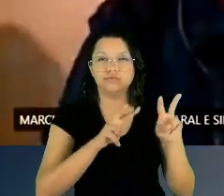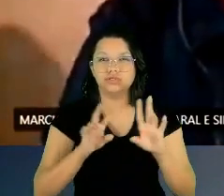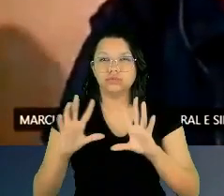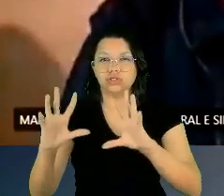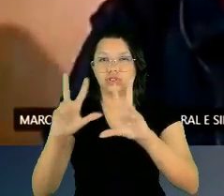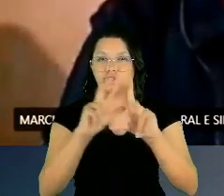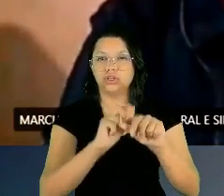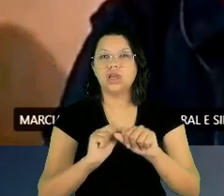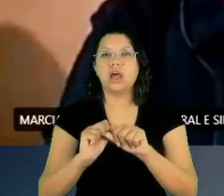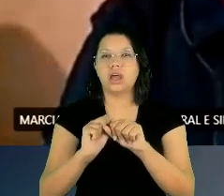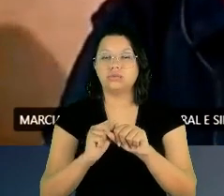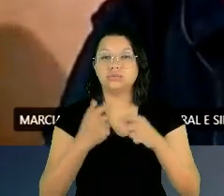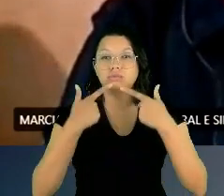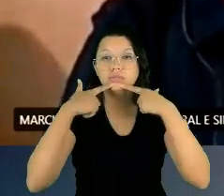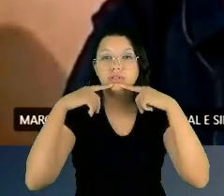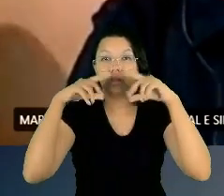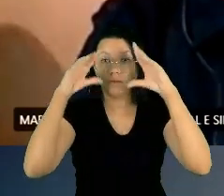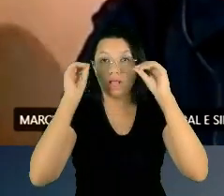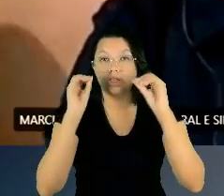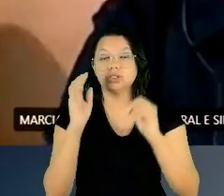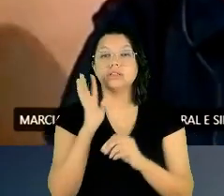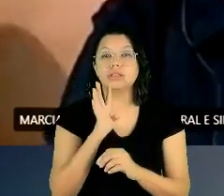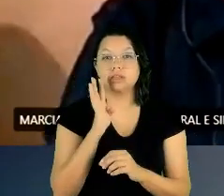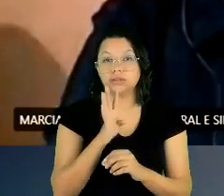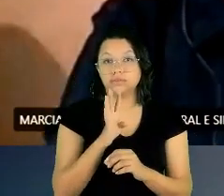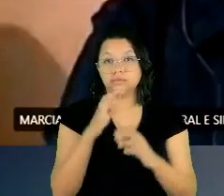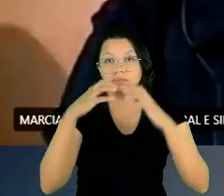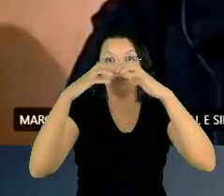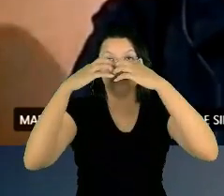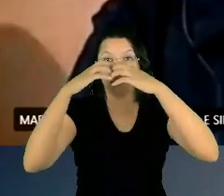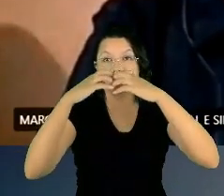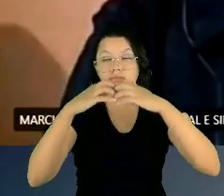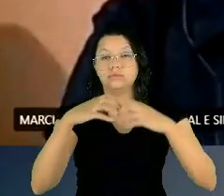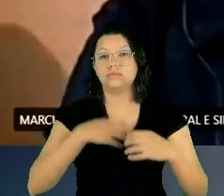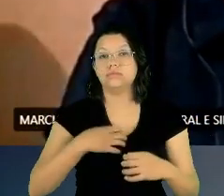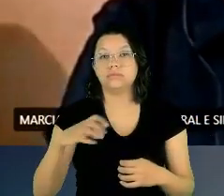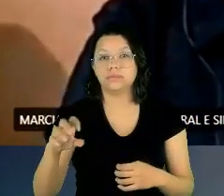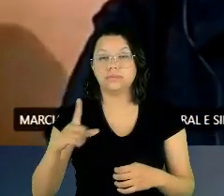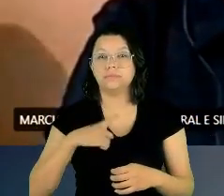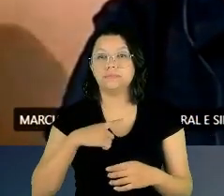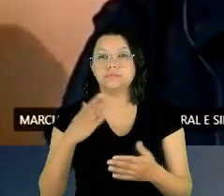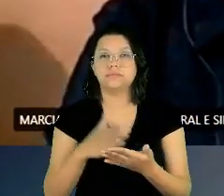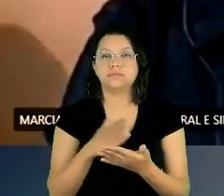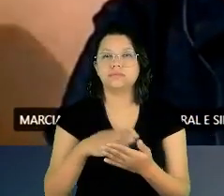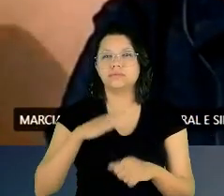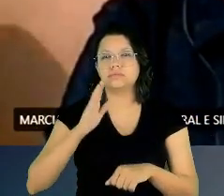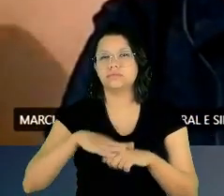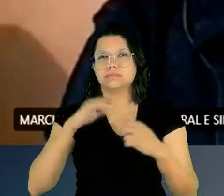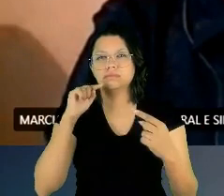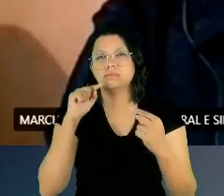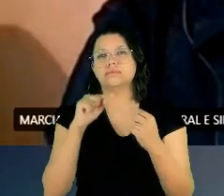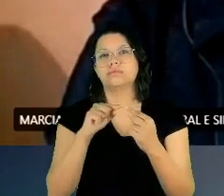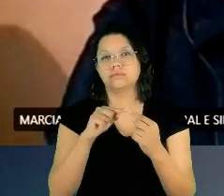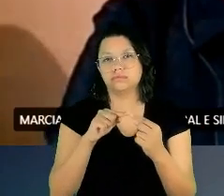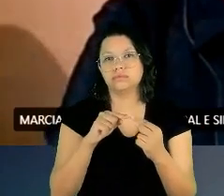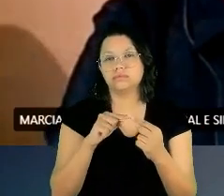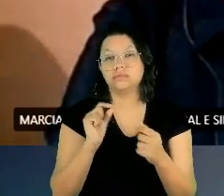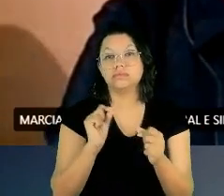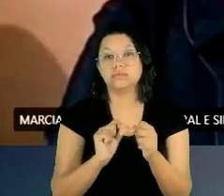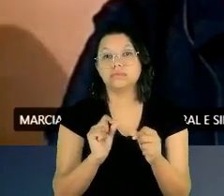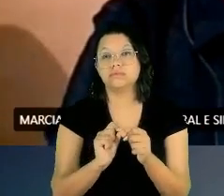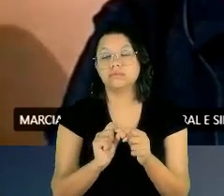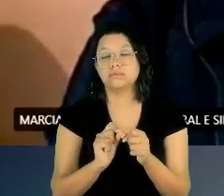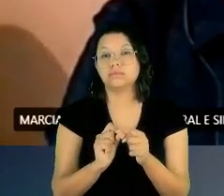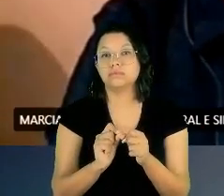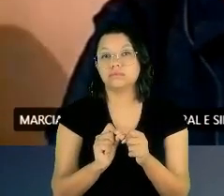um panorama numa linguagem legal de neurociência, e tem livros mais específicos, de temas